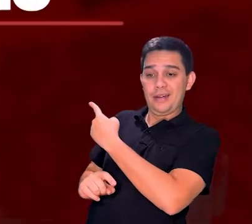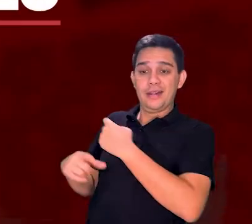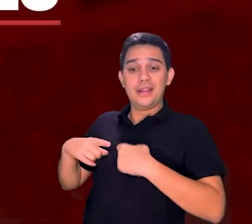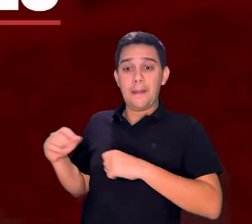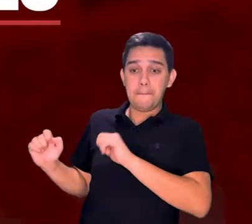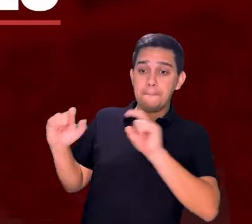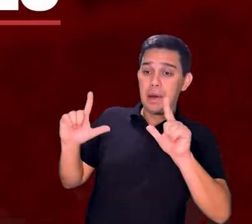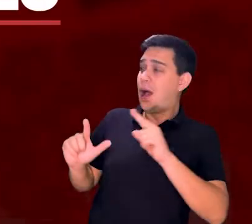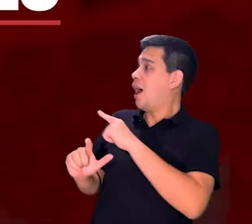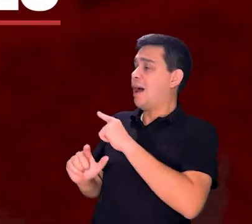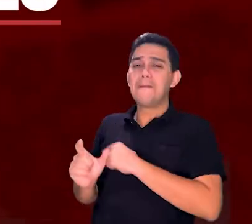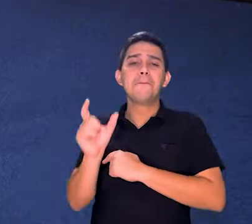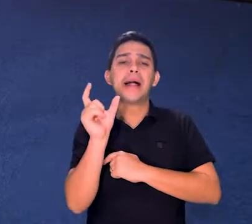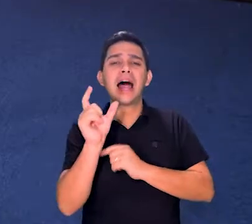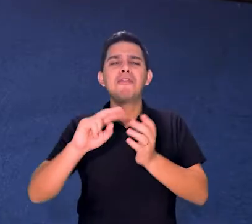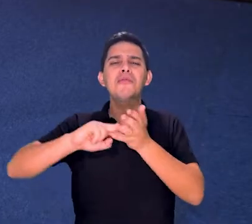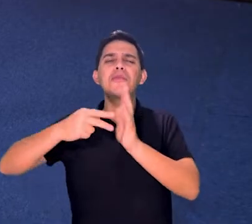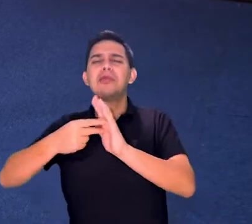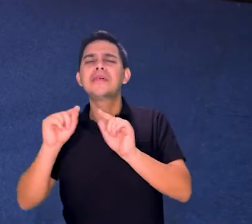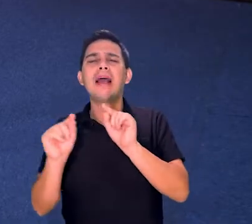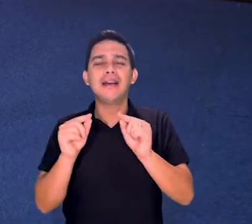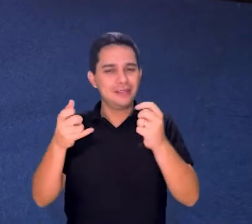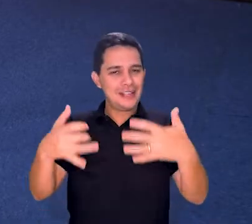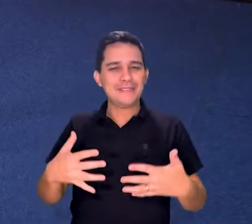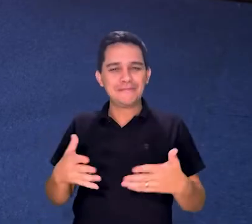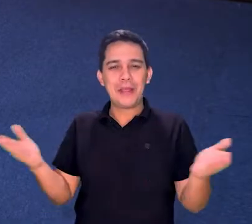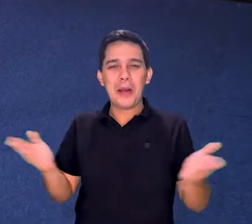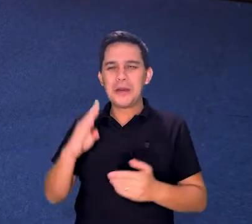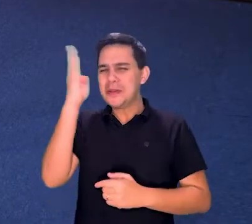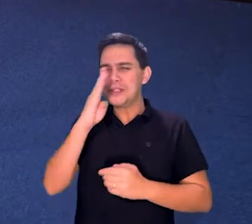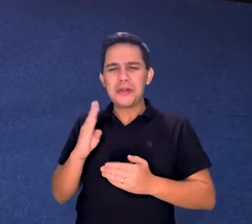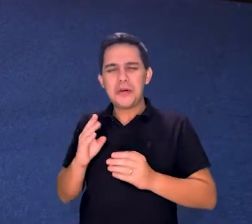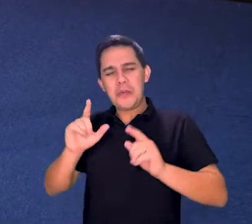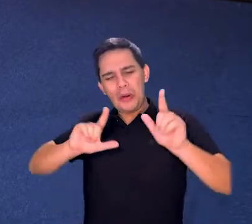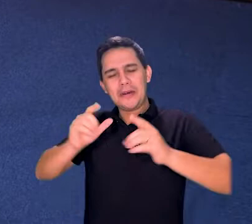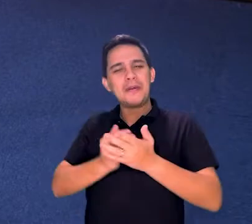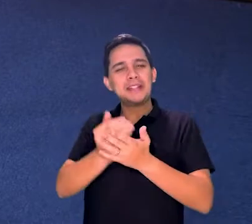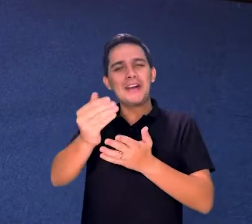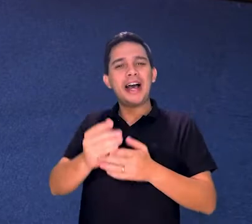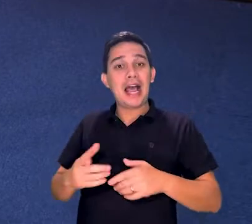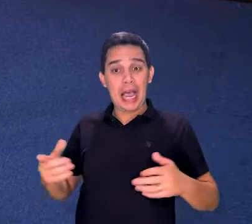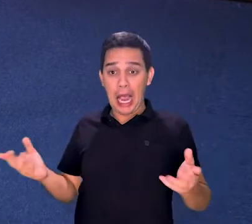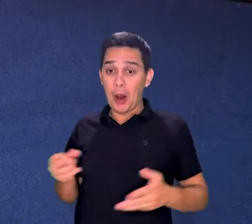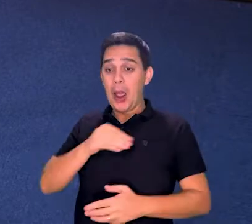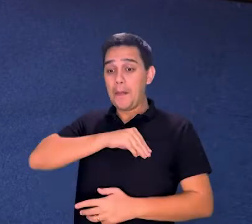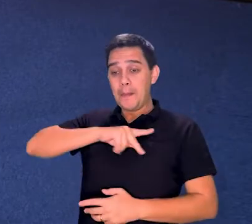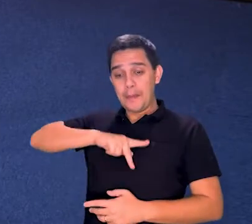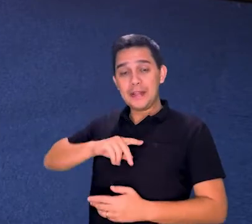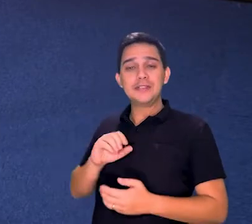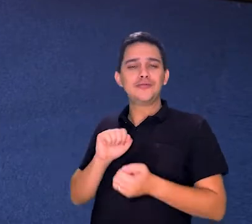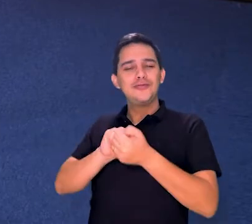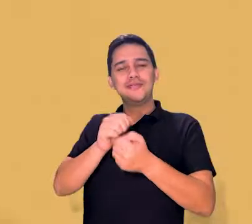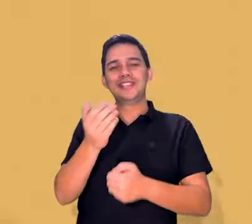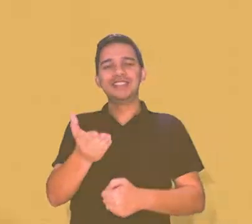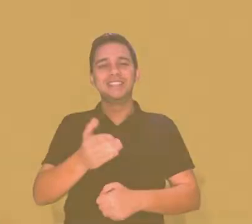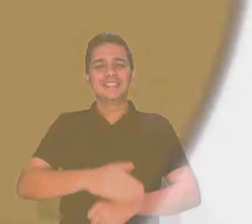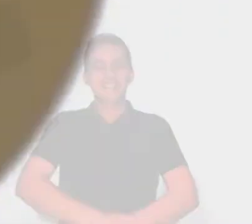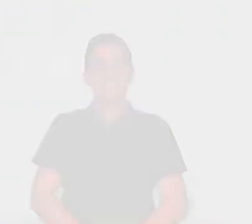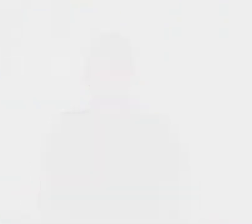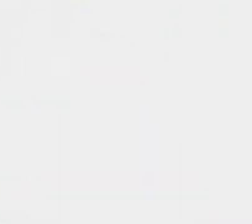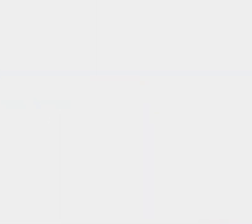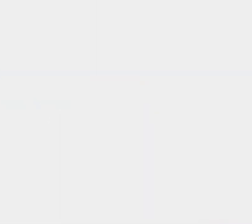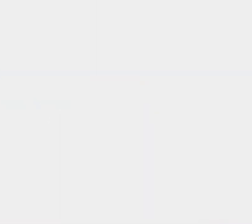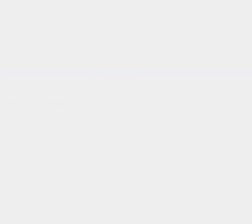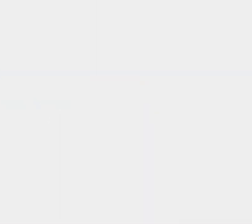e Juridiquês. Está no ar para todo o Brasil o MP Cidadão. É o Ministério Público mais perto de você.